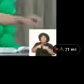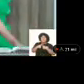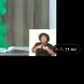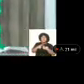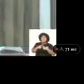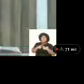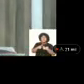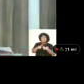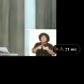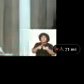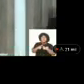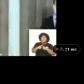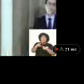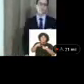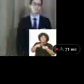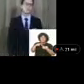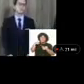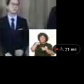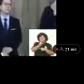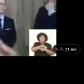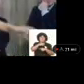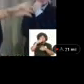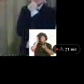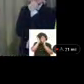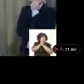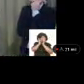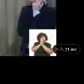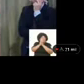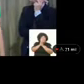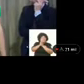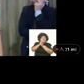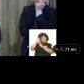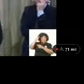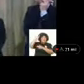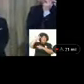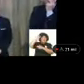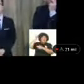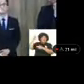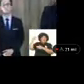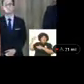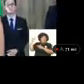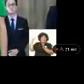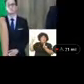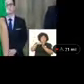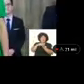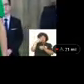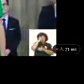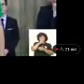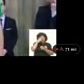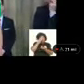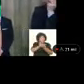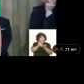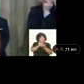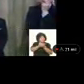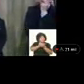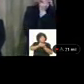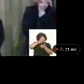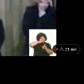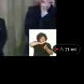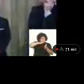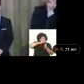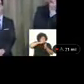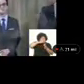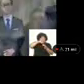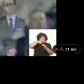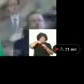a domingo com os representantes das 5 regiões para orar pelas eleições. Meu marido é